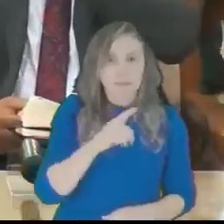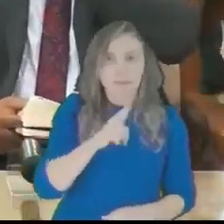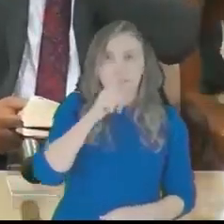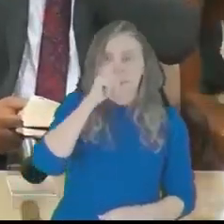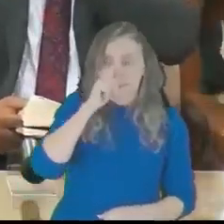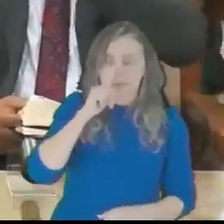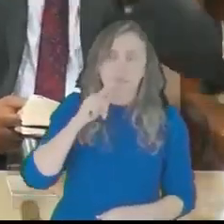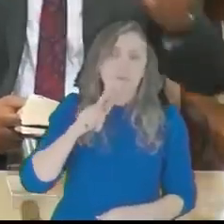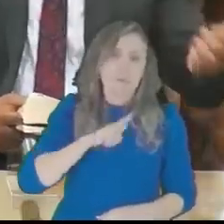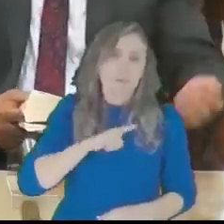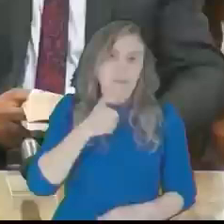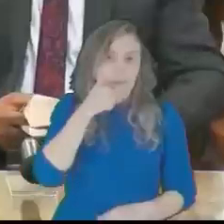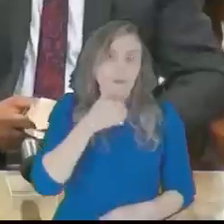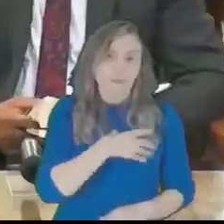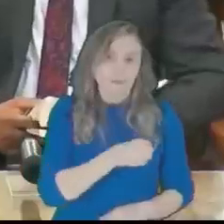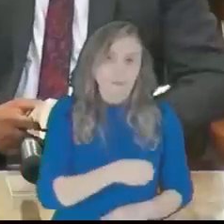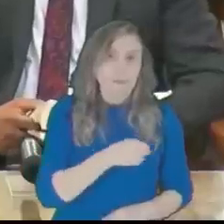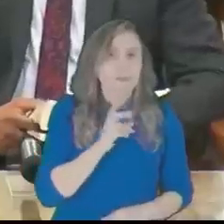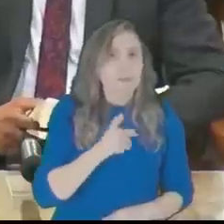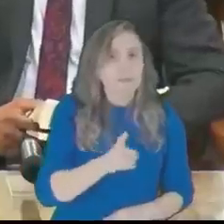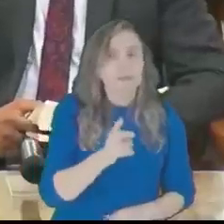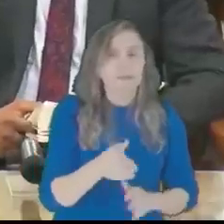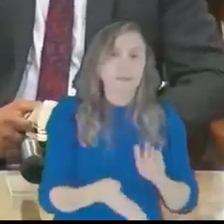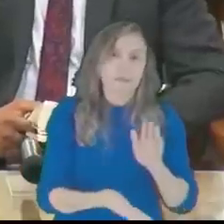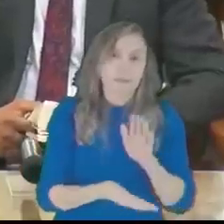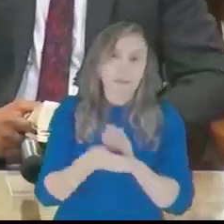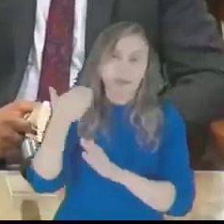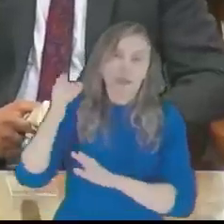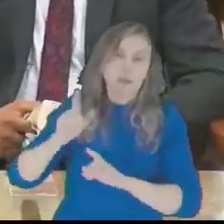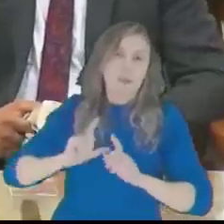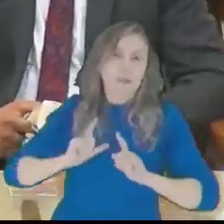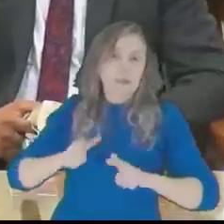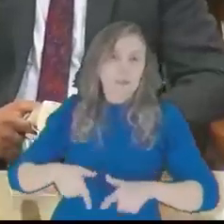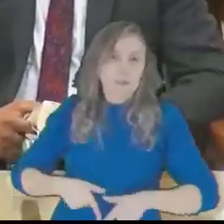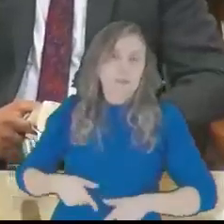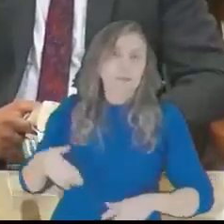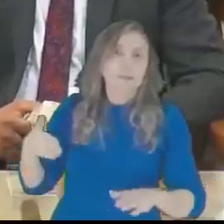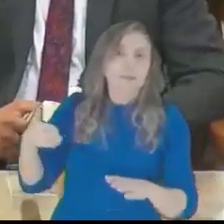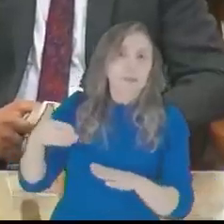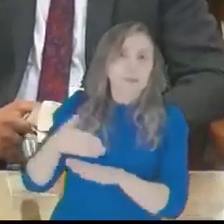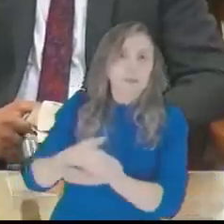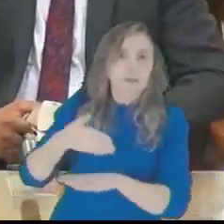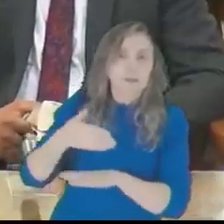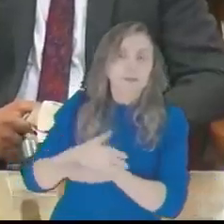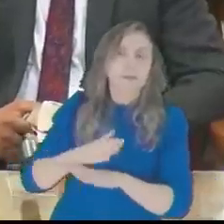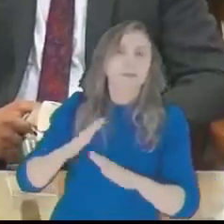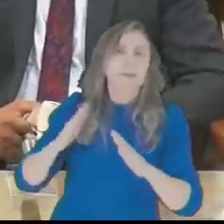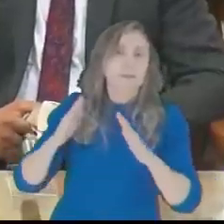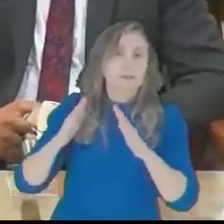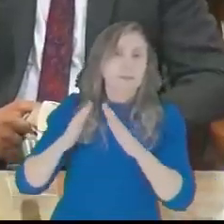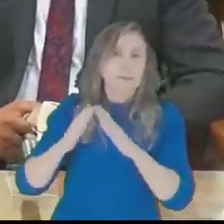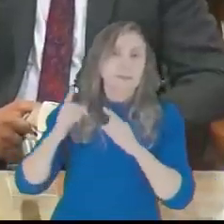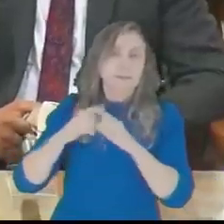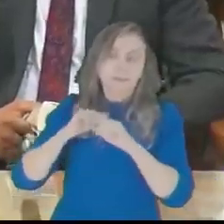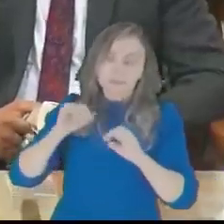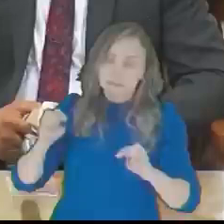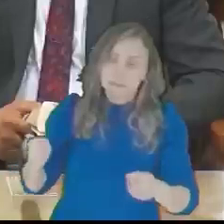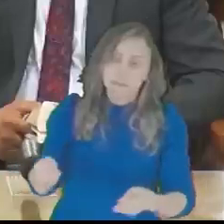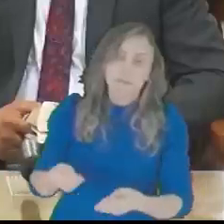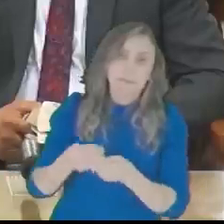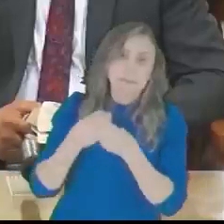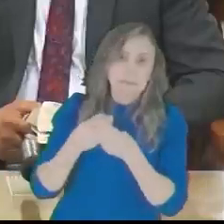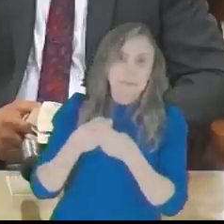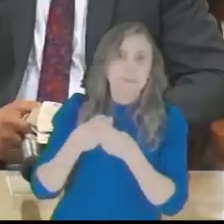está em Israel. E ela frequenta as sinagogas messiânicas. Já existem milhares